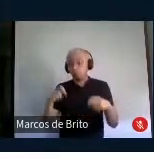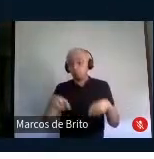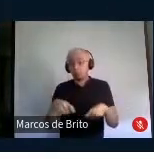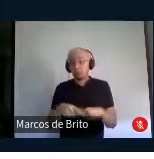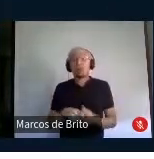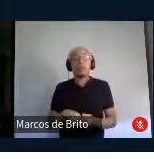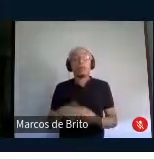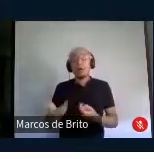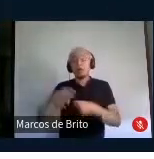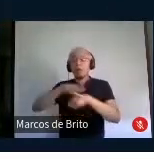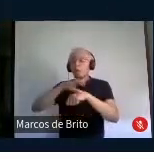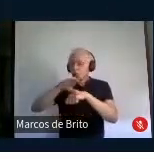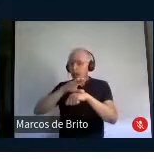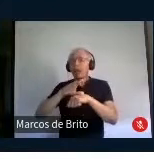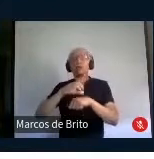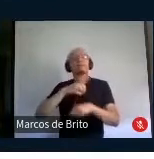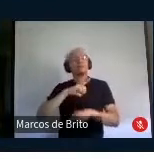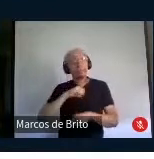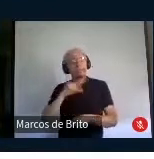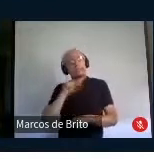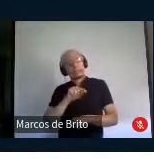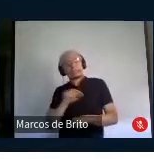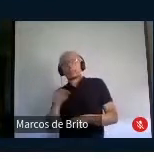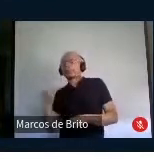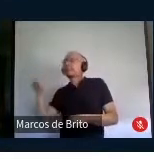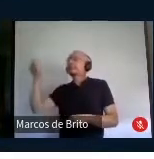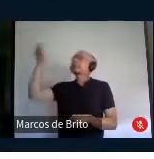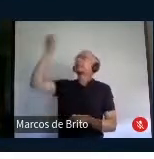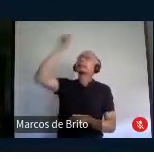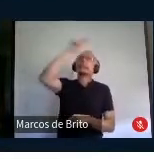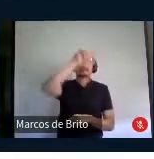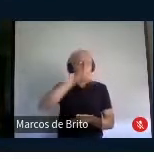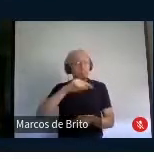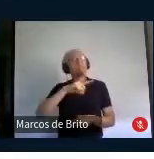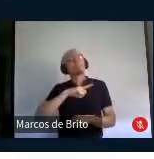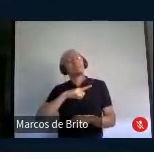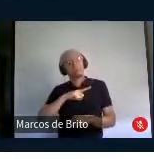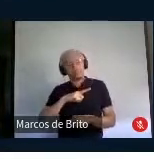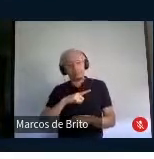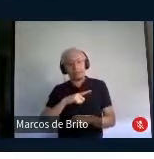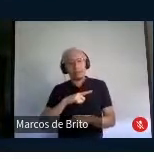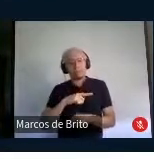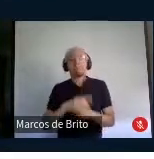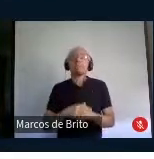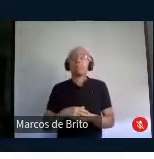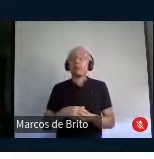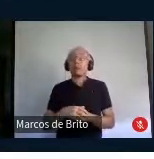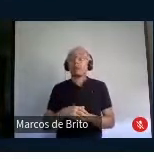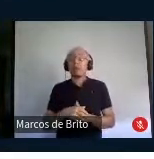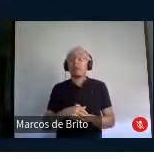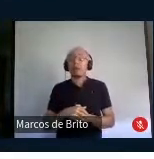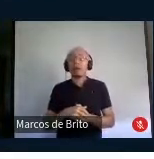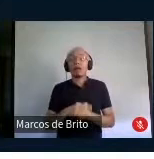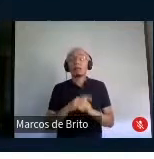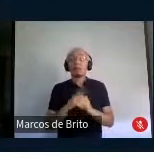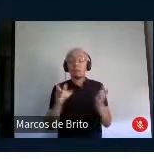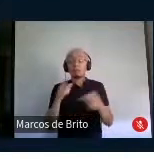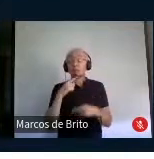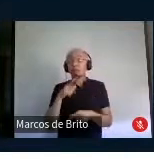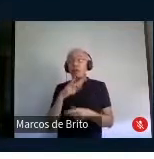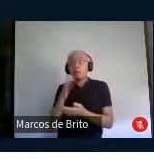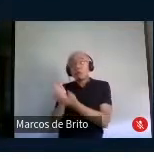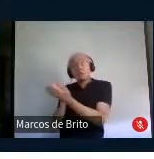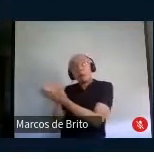estão presentes no Brasil todo, e eles foram onde nós recolhemos